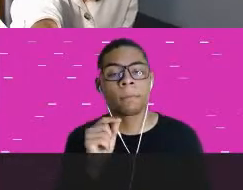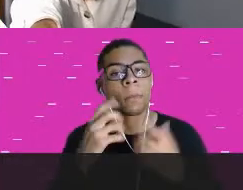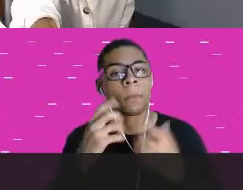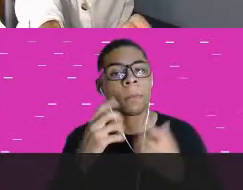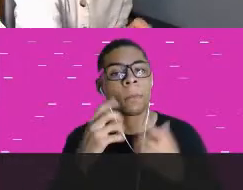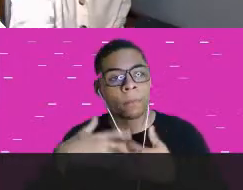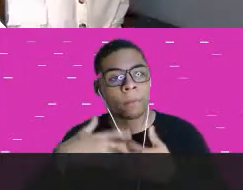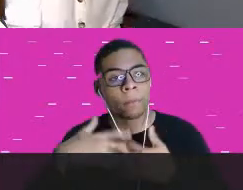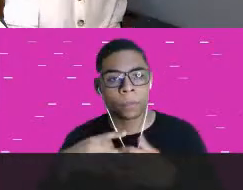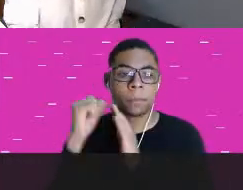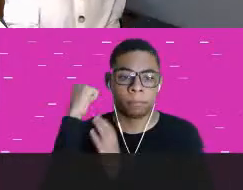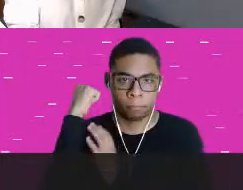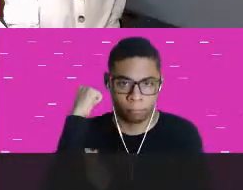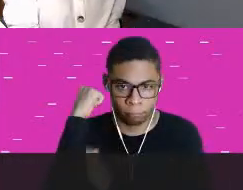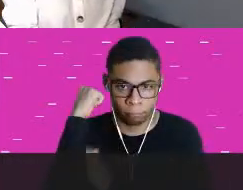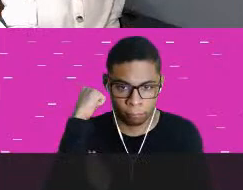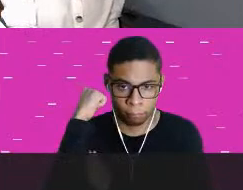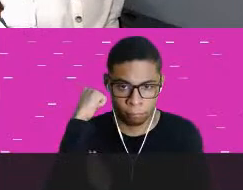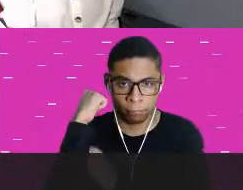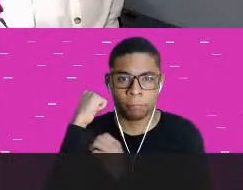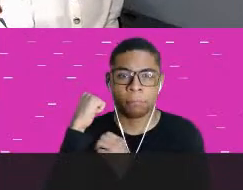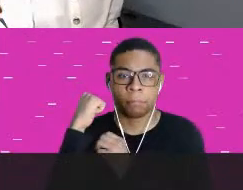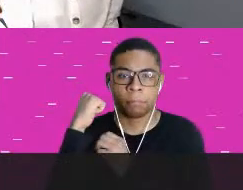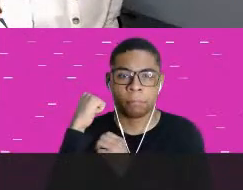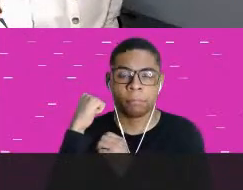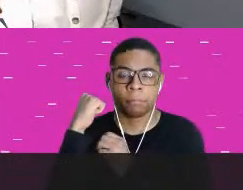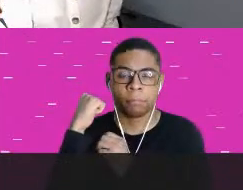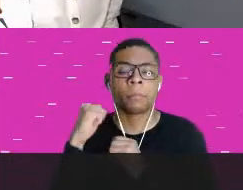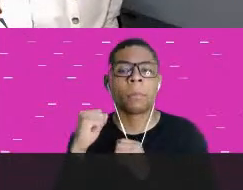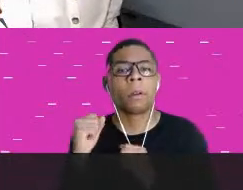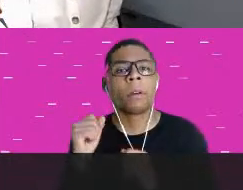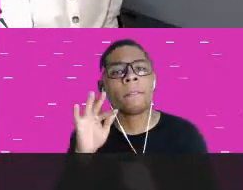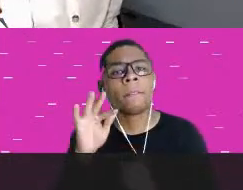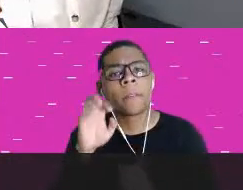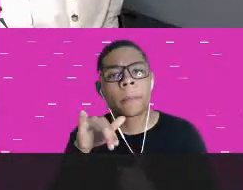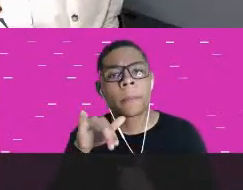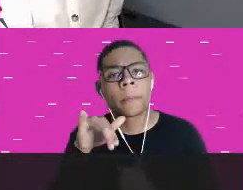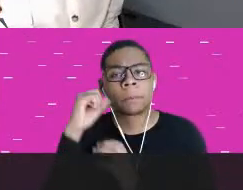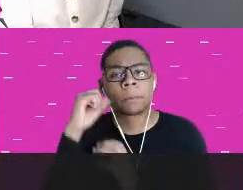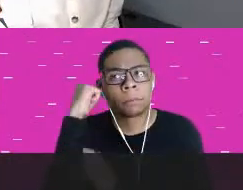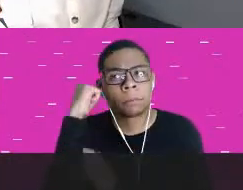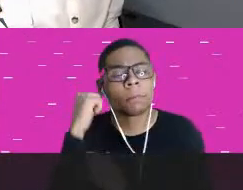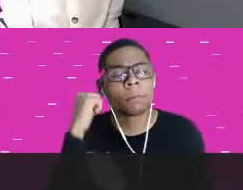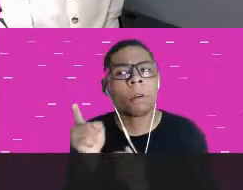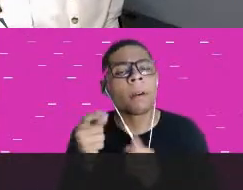Quais eram as referências que ele trazia sobre o assunto?